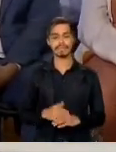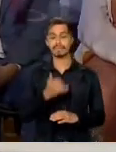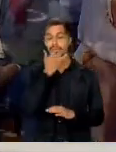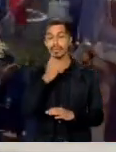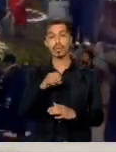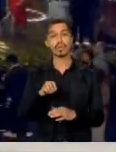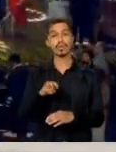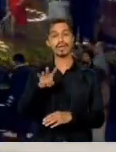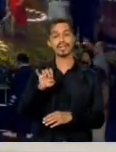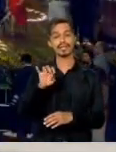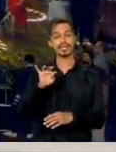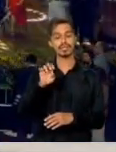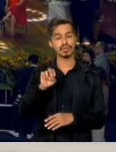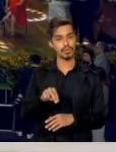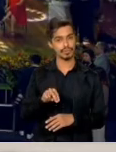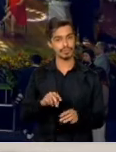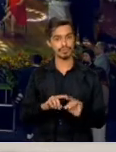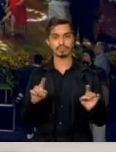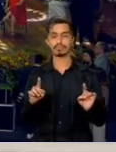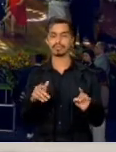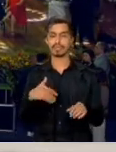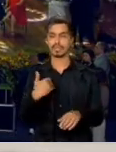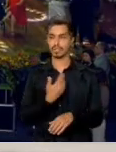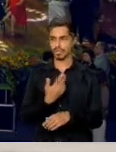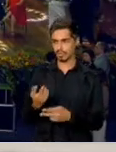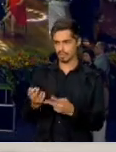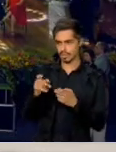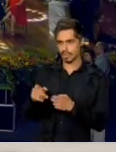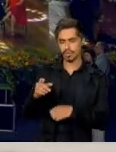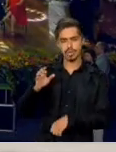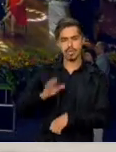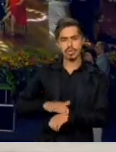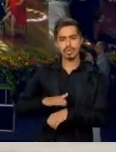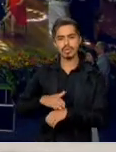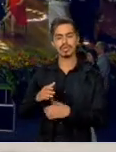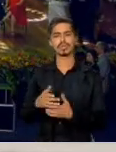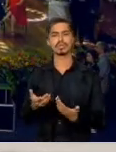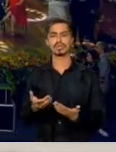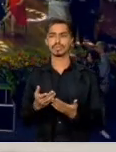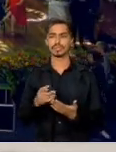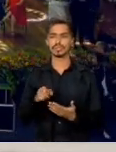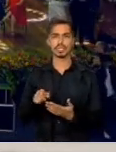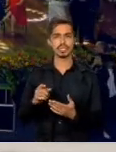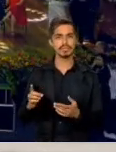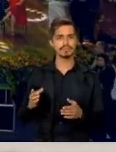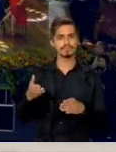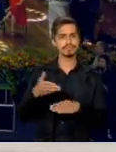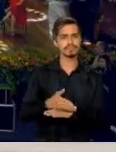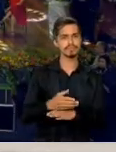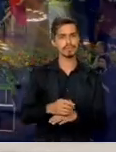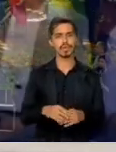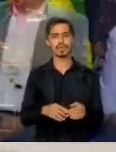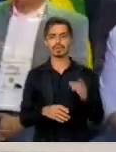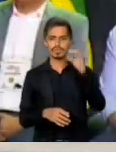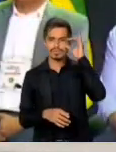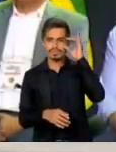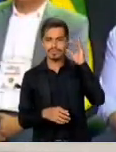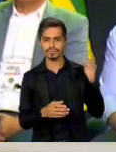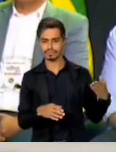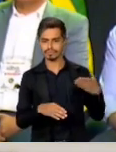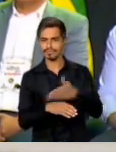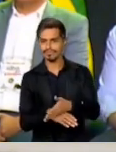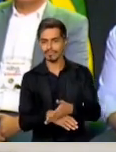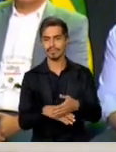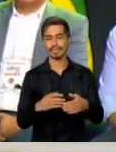claro que nos momentos em que o senhor esteve à frente, ou a presidenta Dilma esteve à frente, o